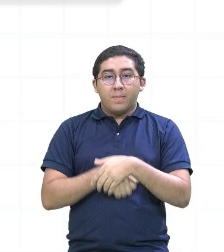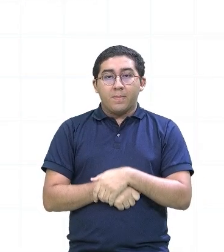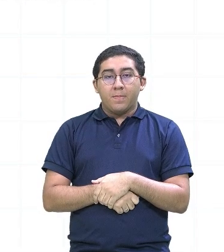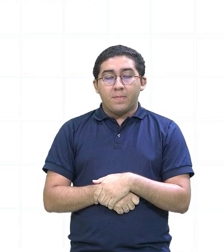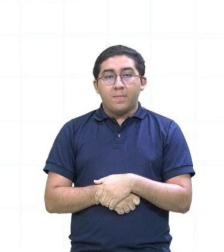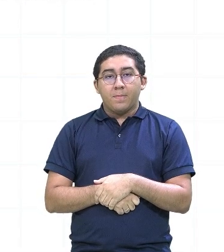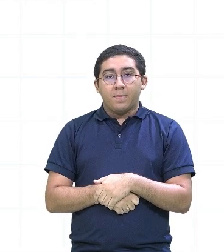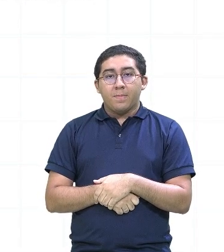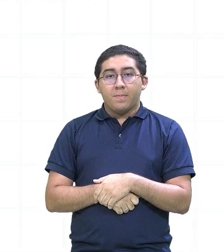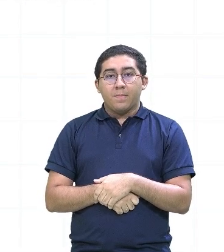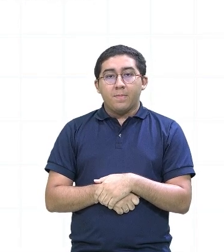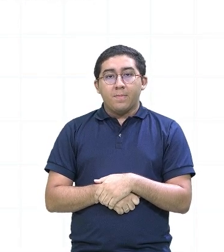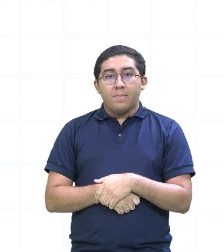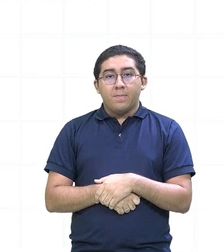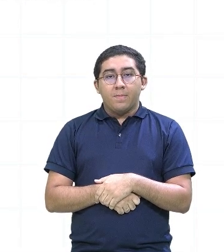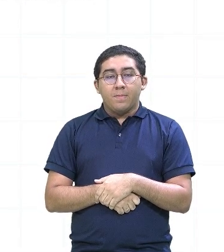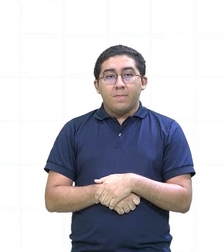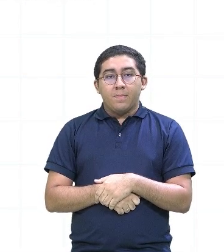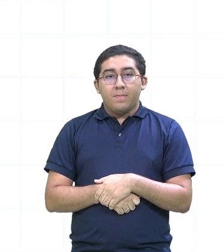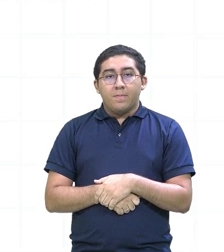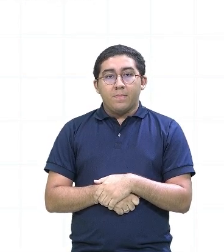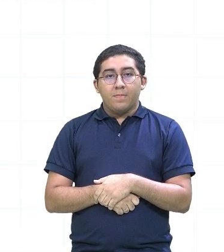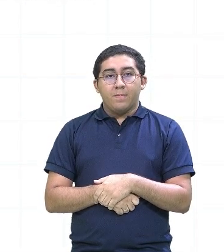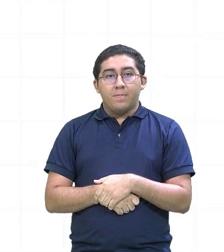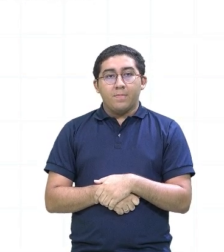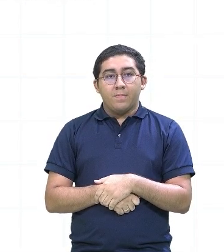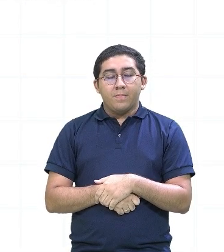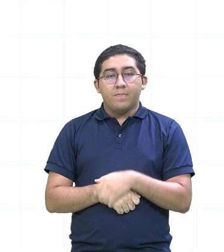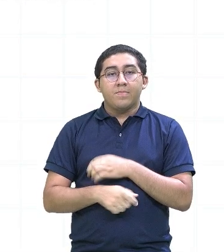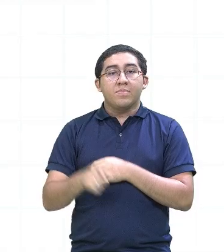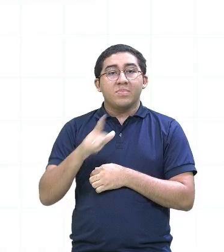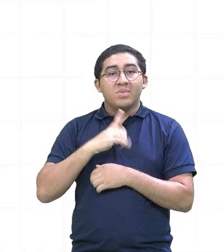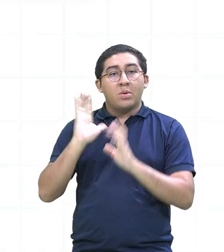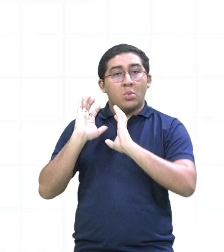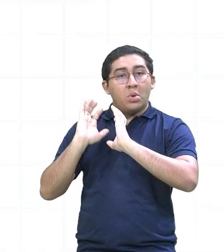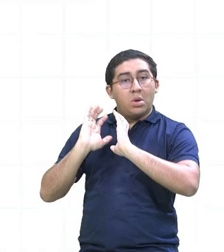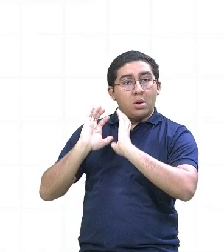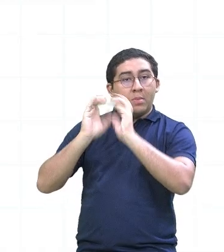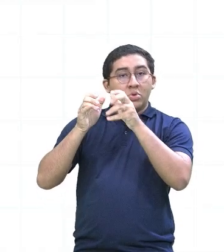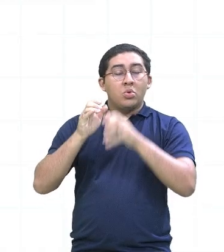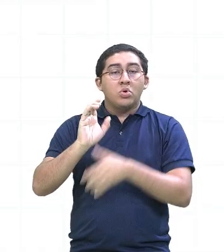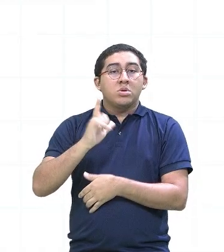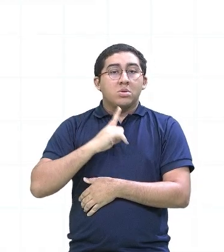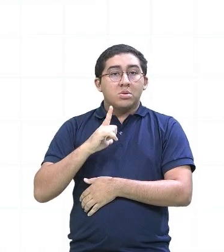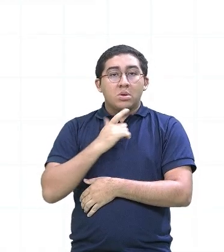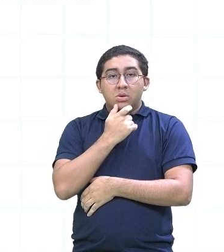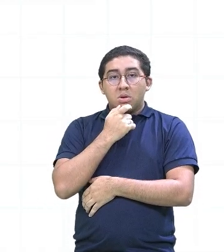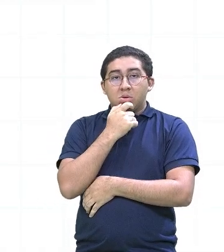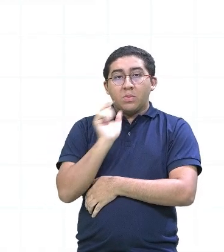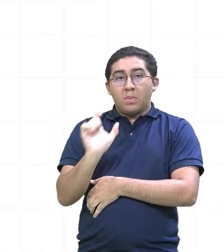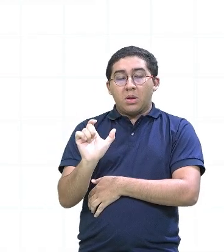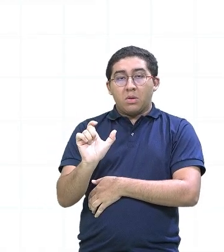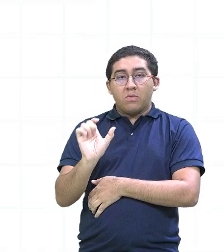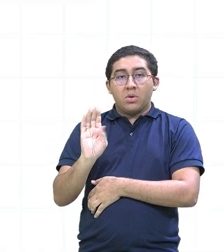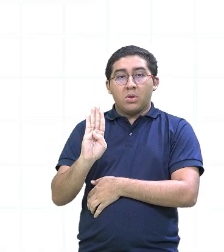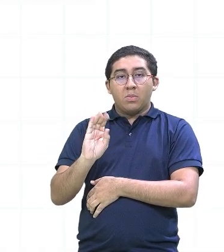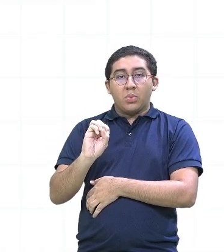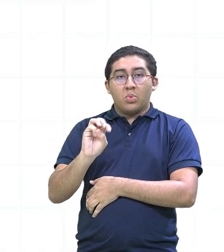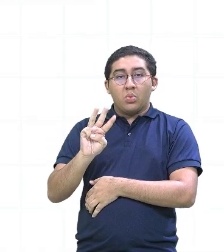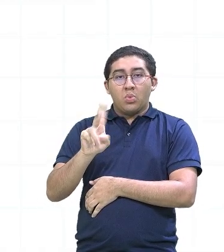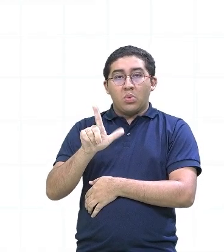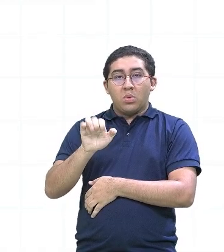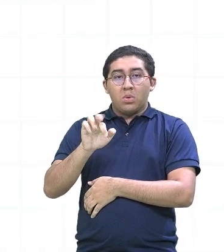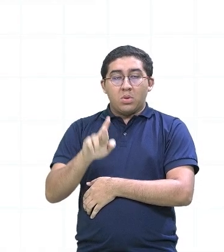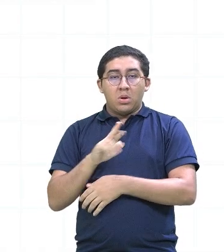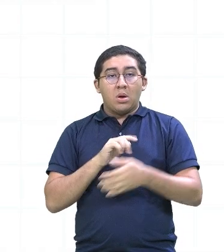relação aos jogadores, nós vamos ter os arremessadores, que em inglês se chama bowler, e é o principal